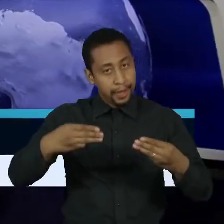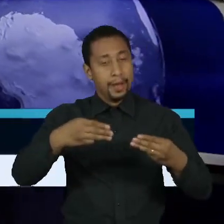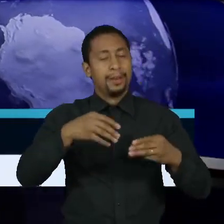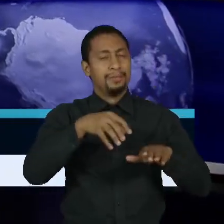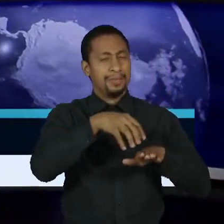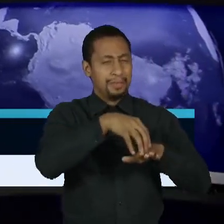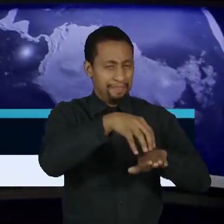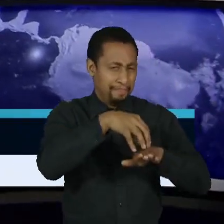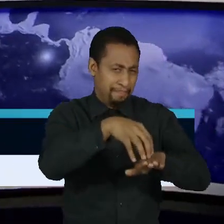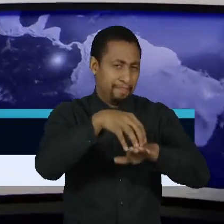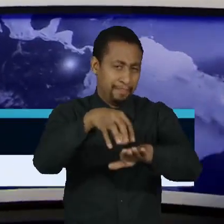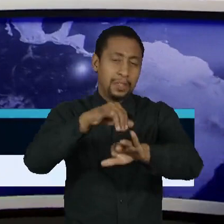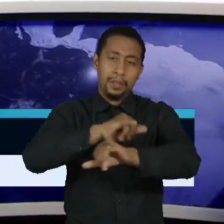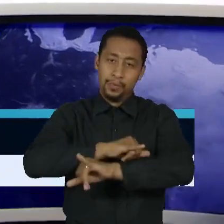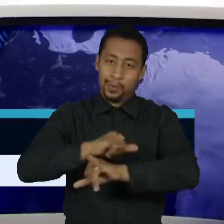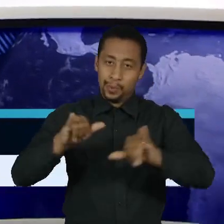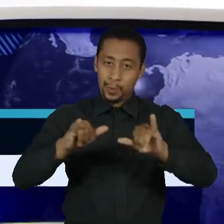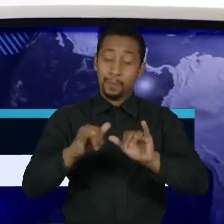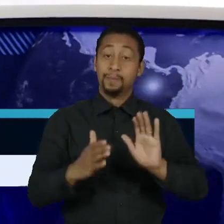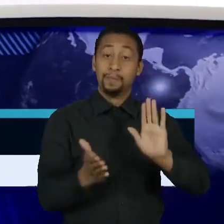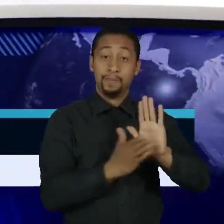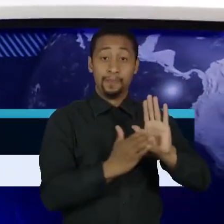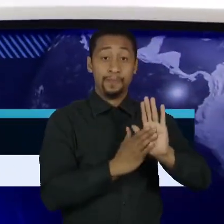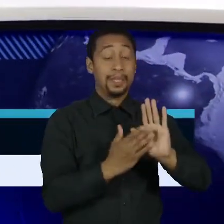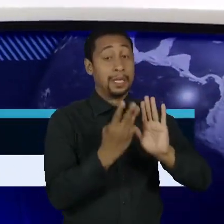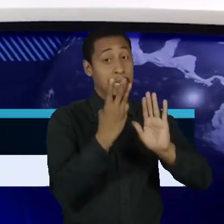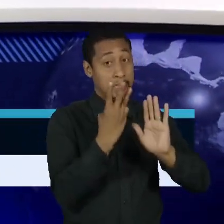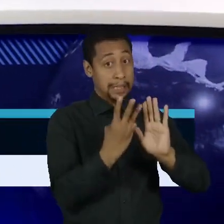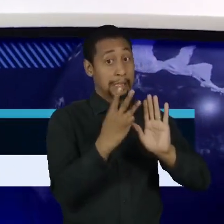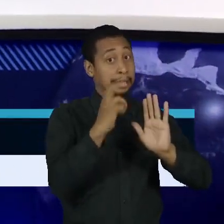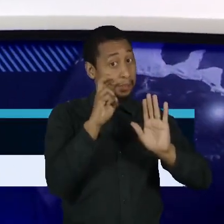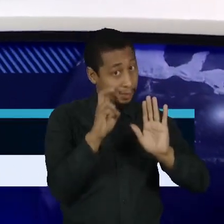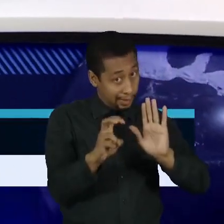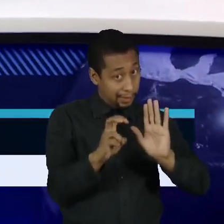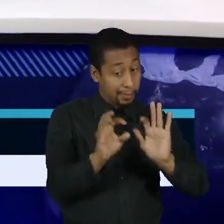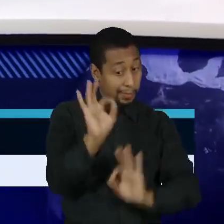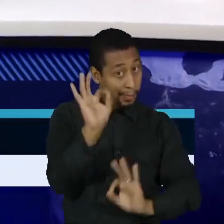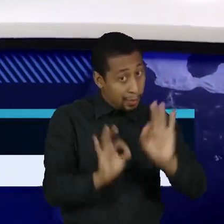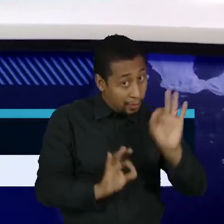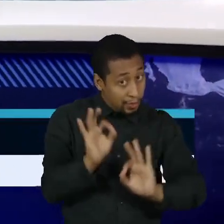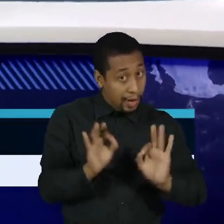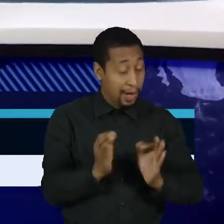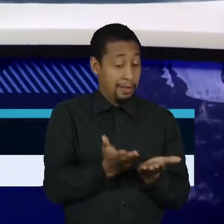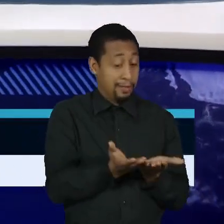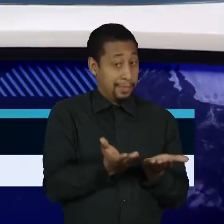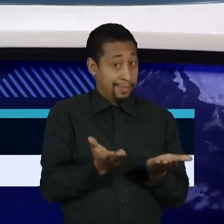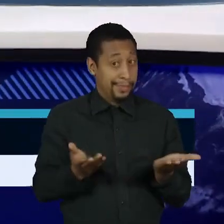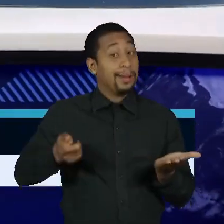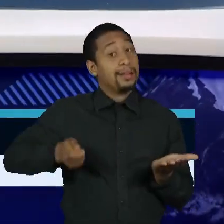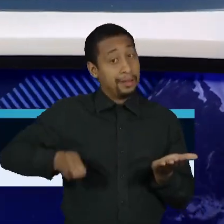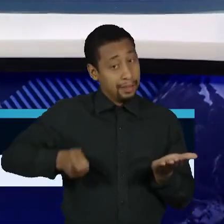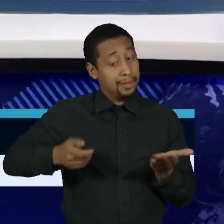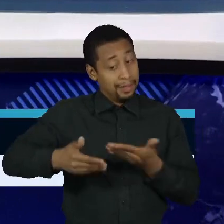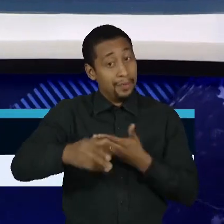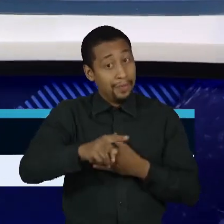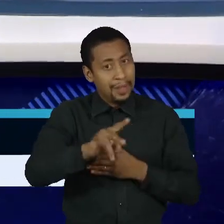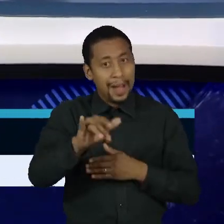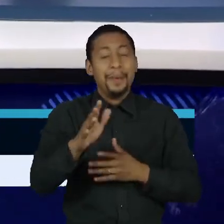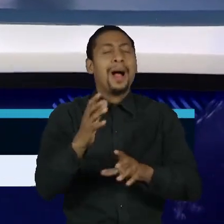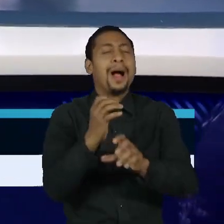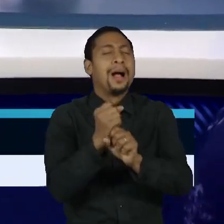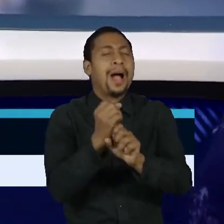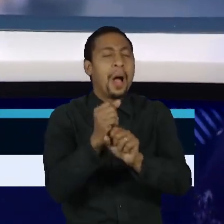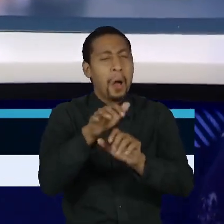dias que tem 35 projetos de leilão até o fim deste mandato. Para um governo considerado estatista, é um bom